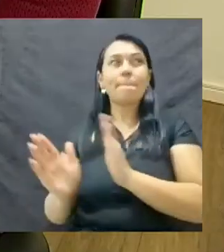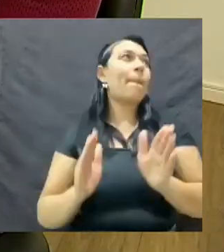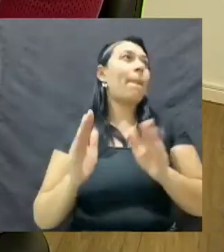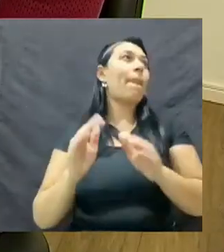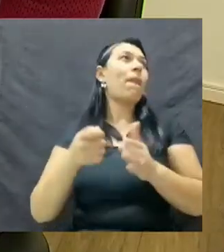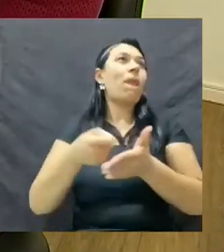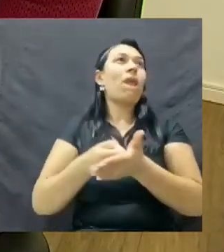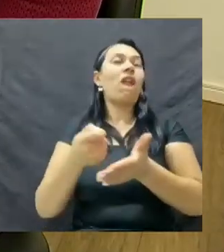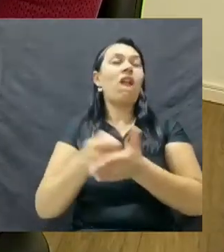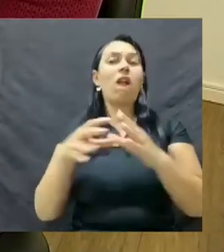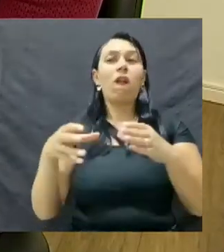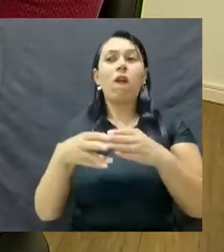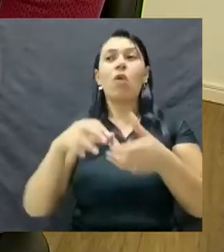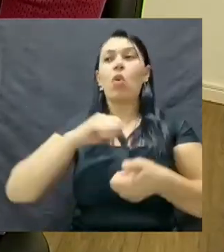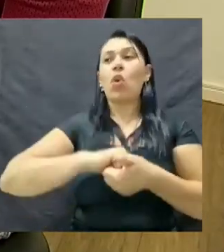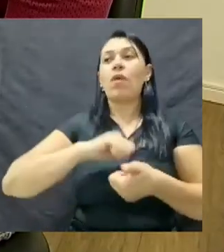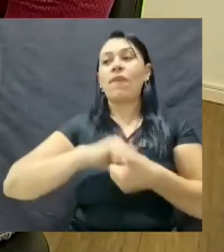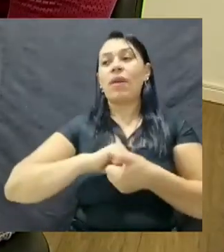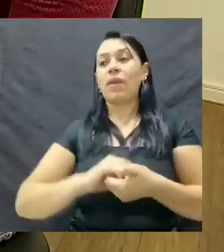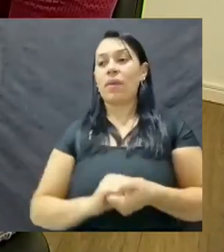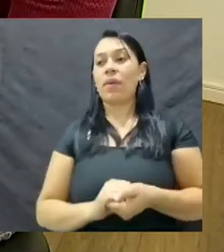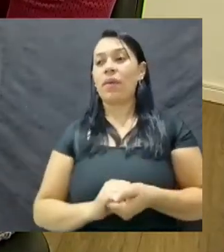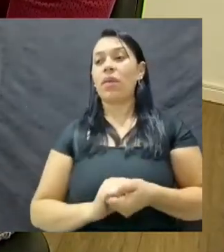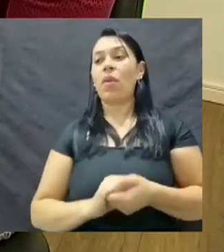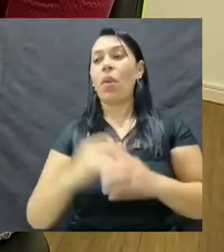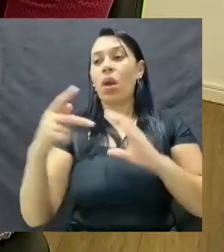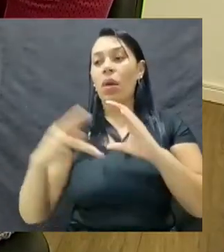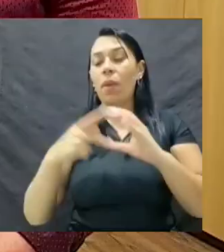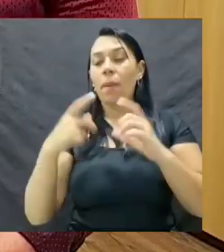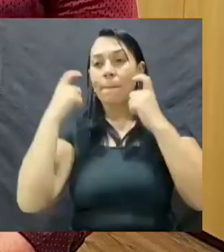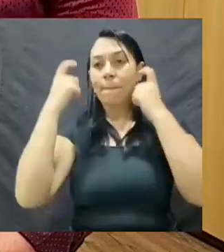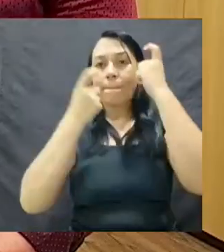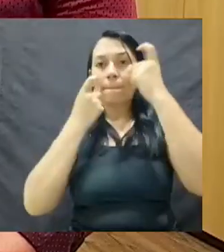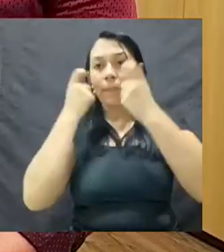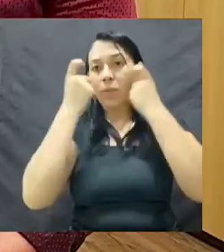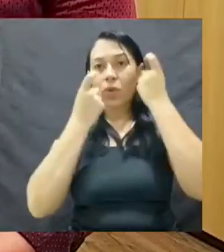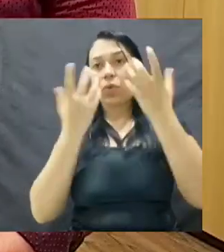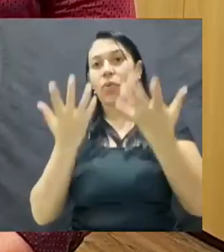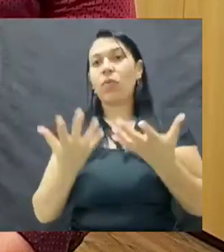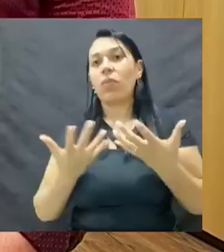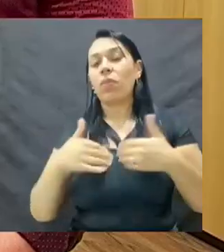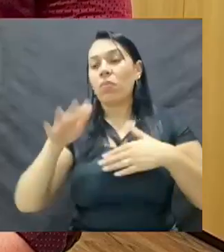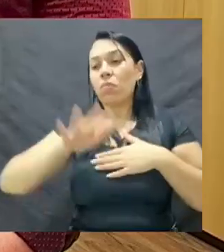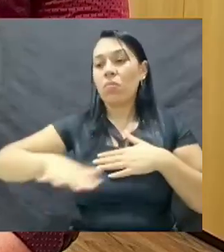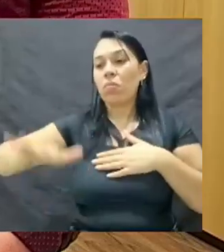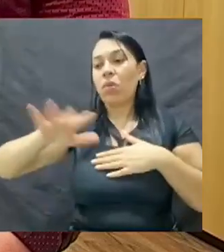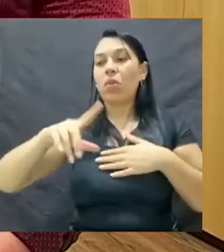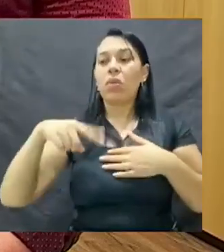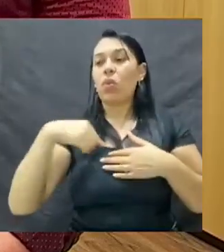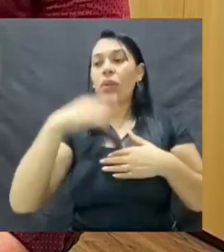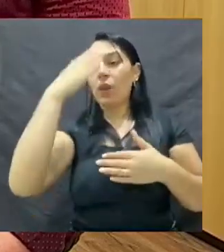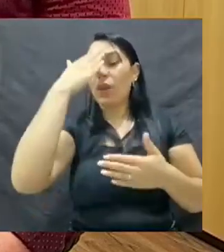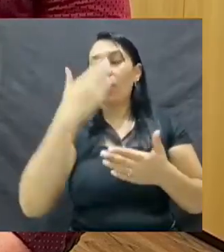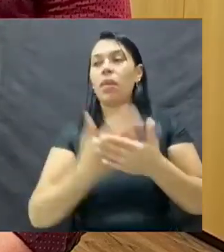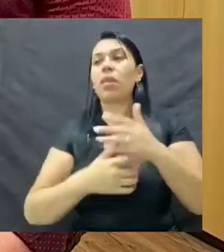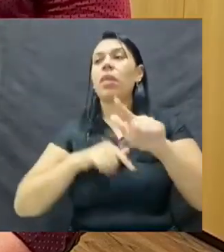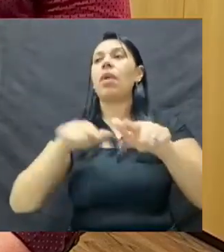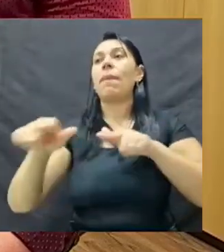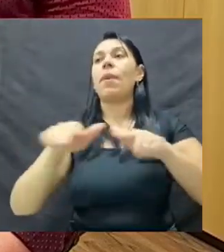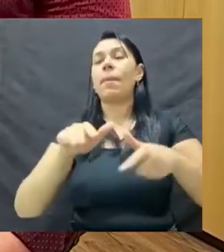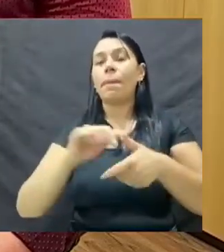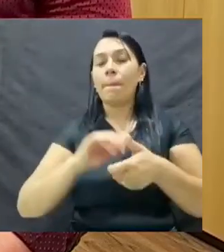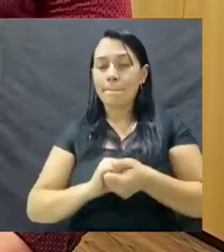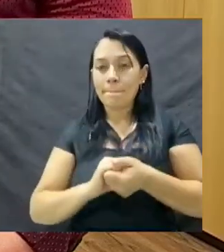qualificada. A Câmara se preocupa com esse passo. Nós aqui trabalhamos com quase 100% do